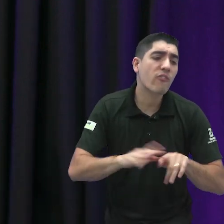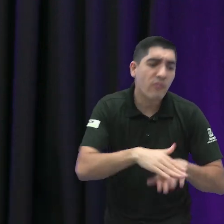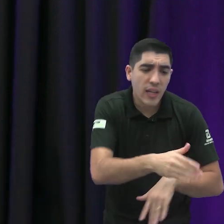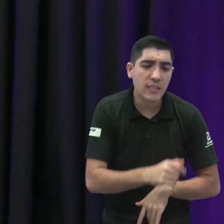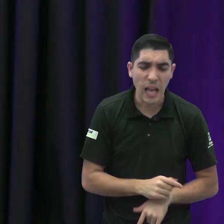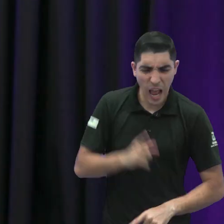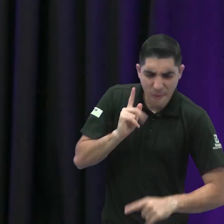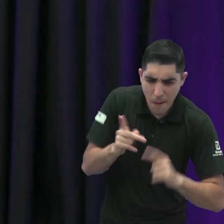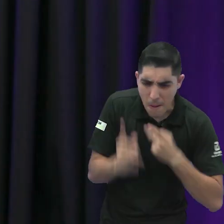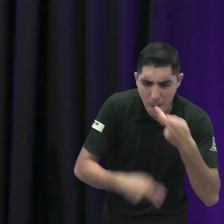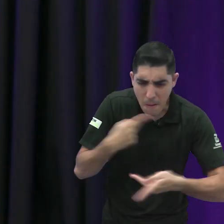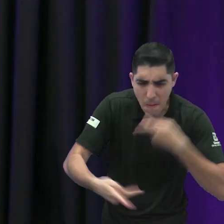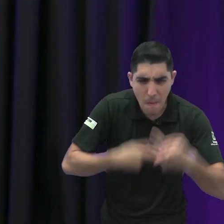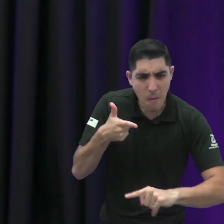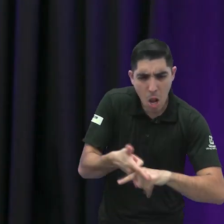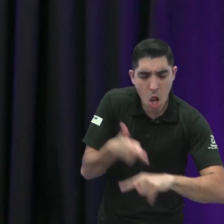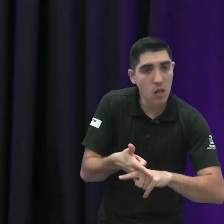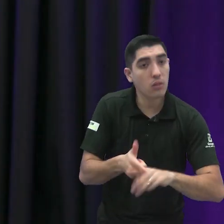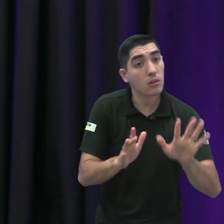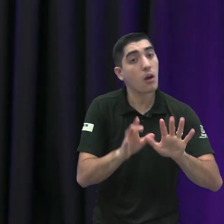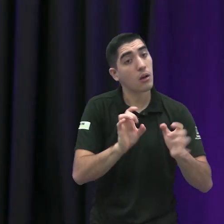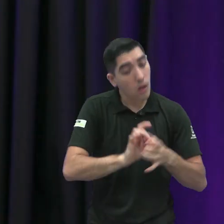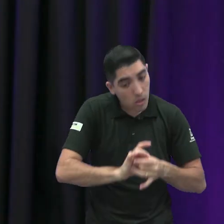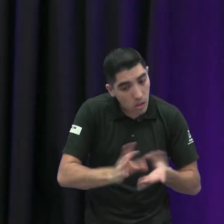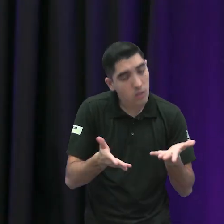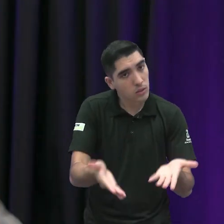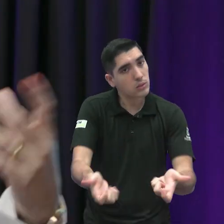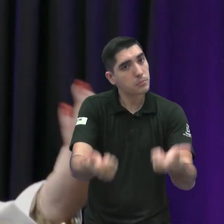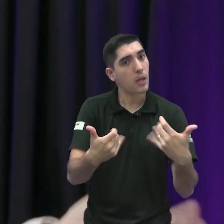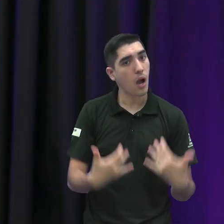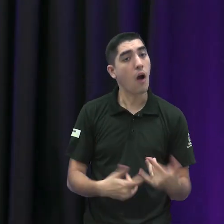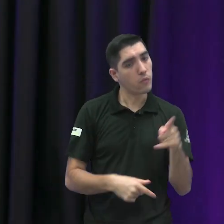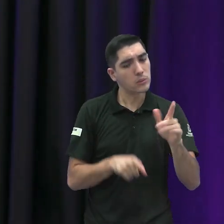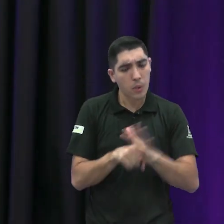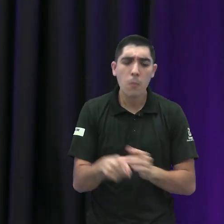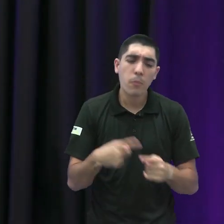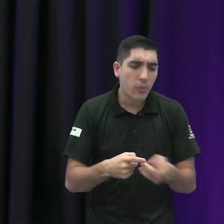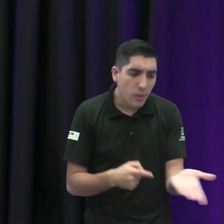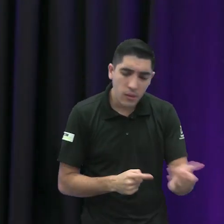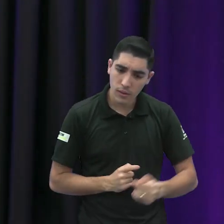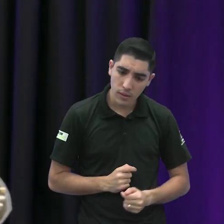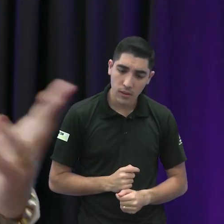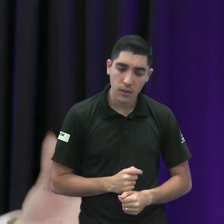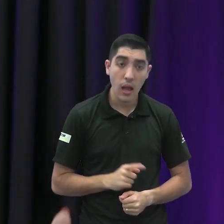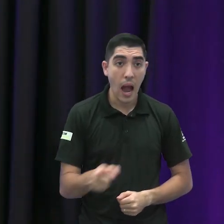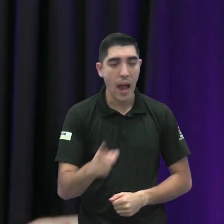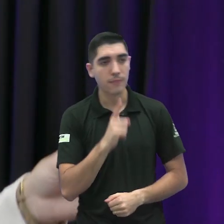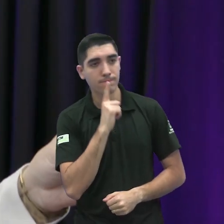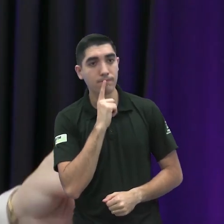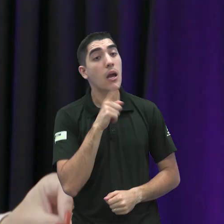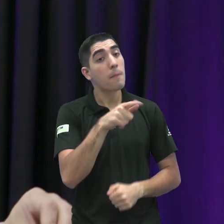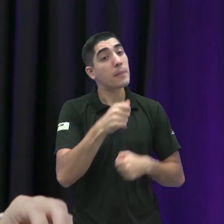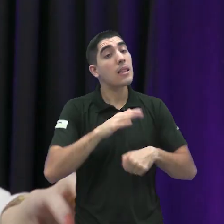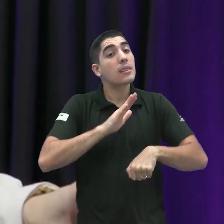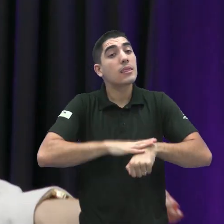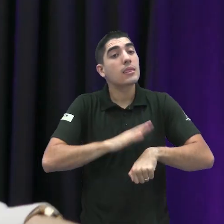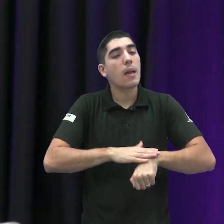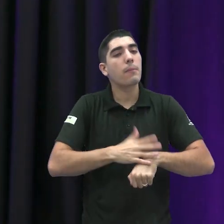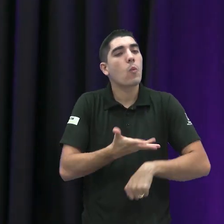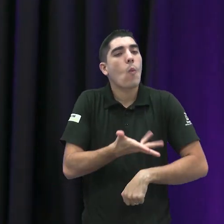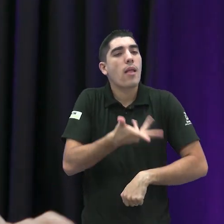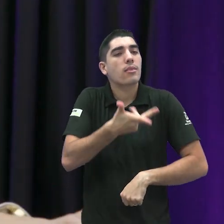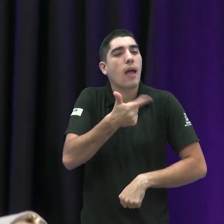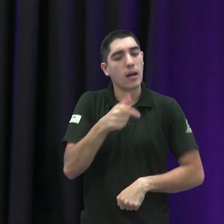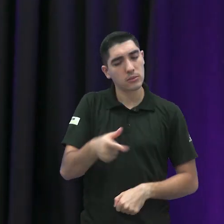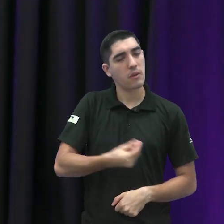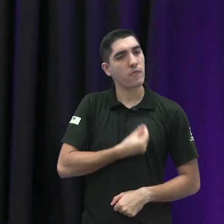falar. Começa a falar por cima, né? Então, eu sempre oriento que dê escuta ativa, dê tempo de qualidade para essa criança se